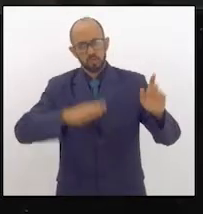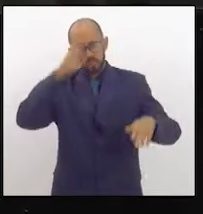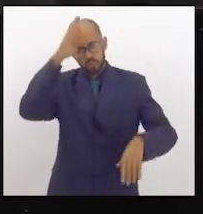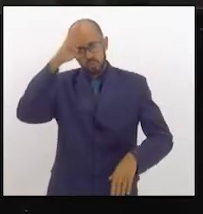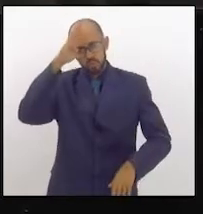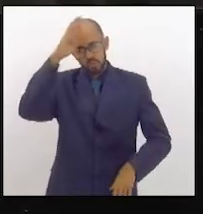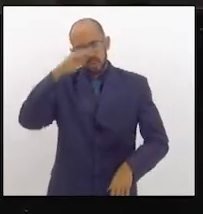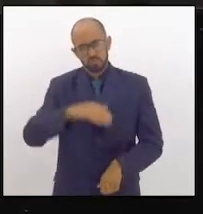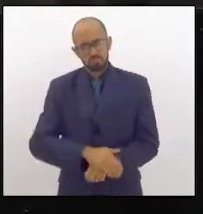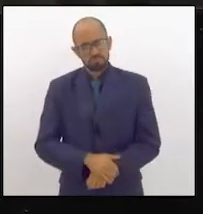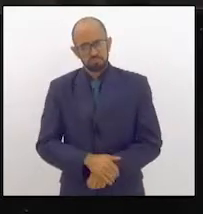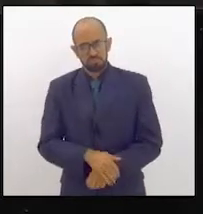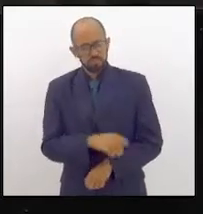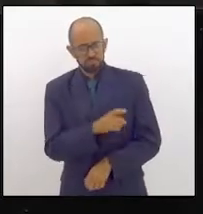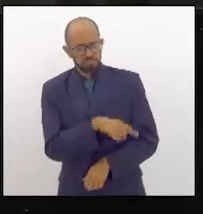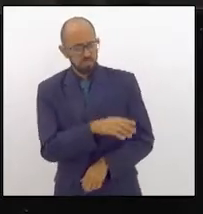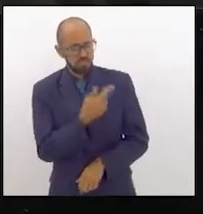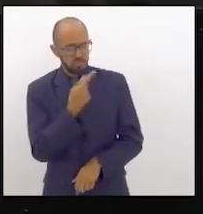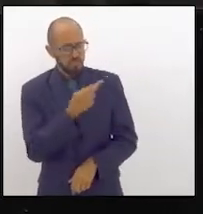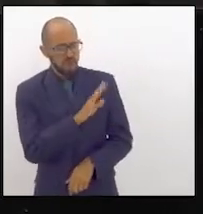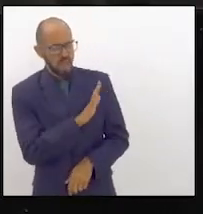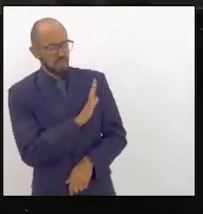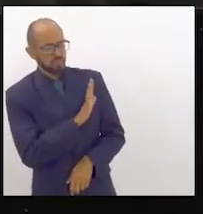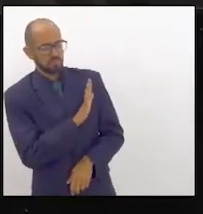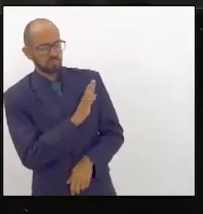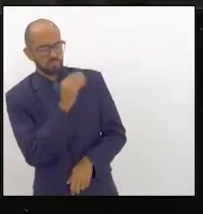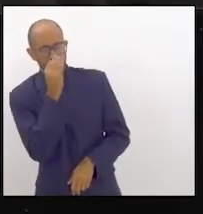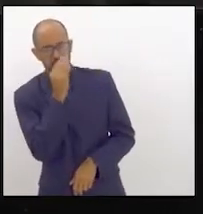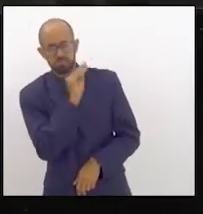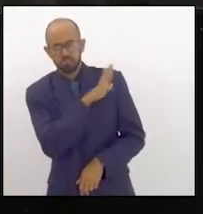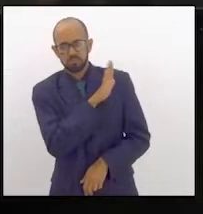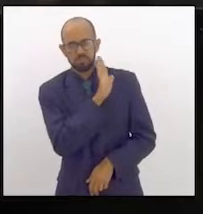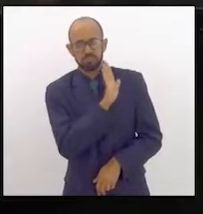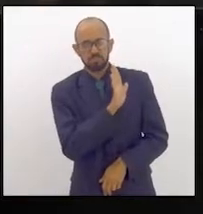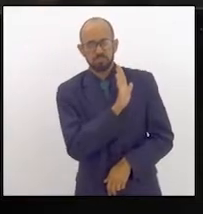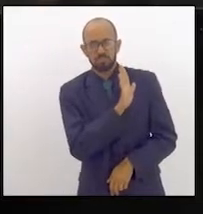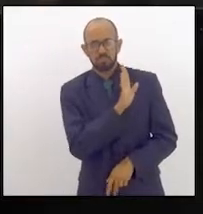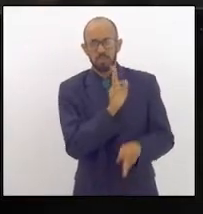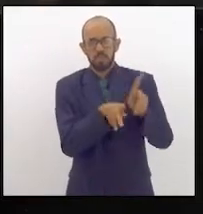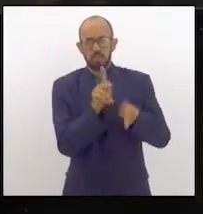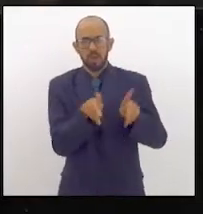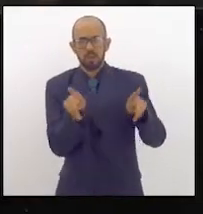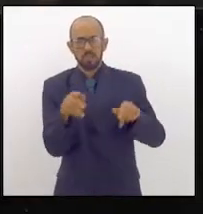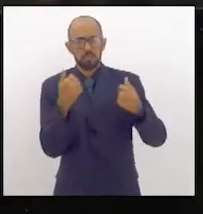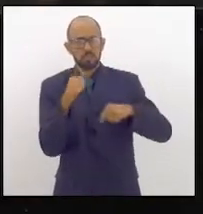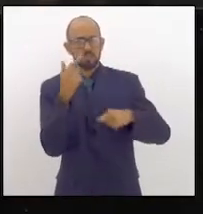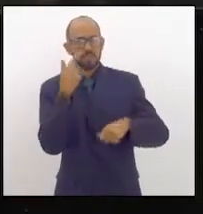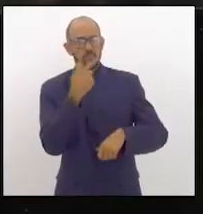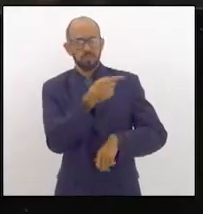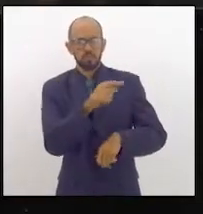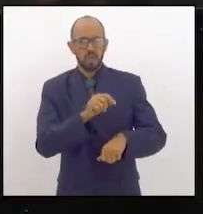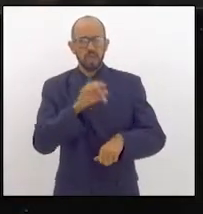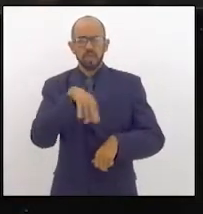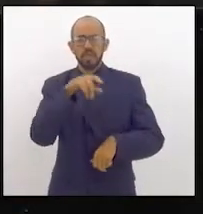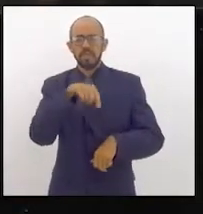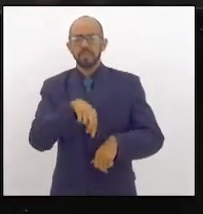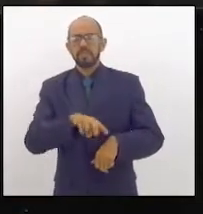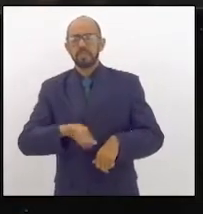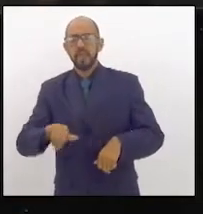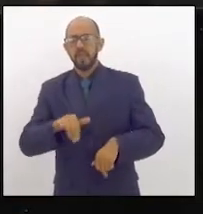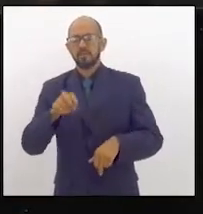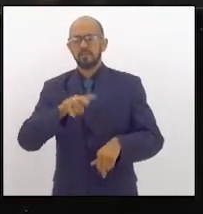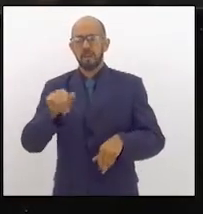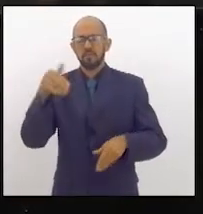bolsonaro mas não vai falar disso não fica lá população que tem que ver quem é que ela está